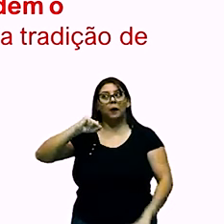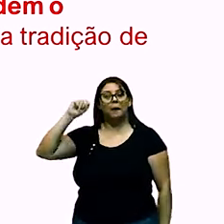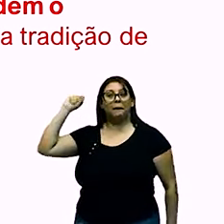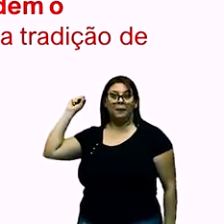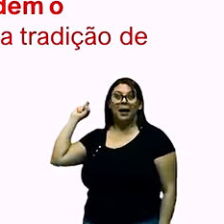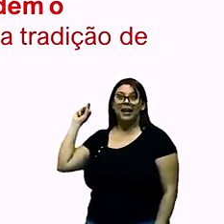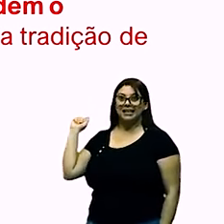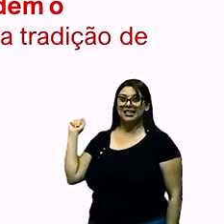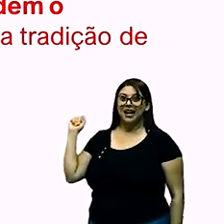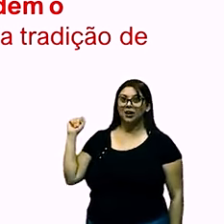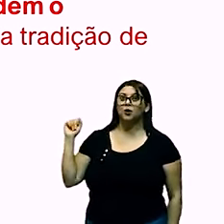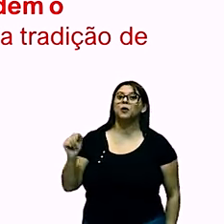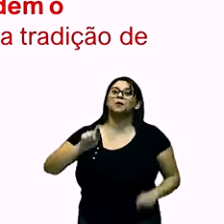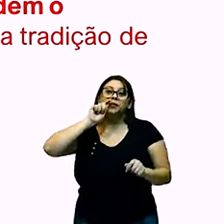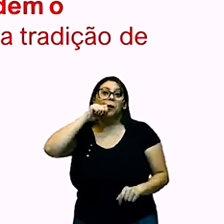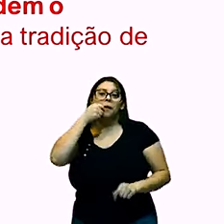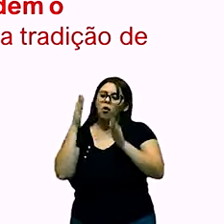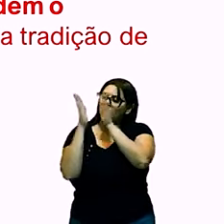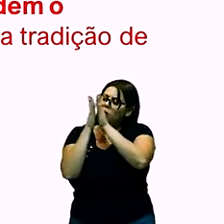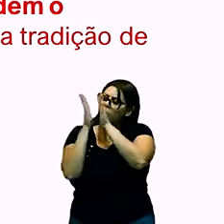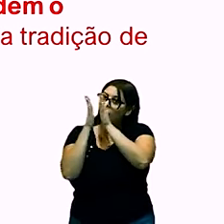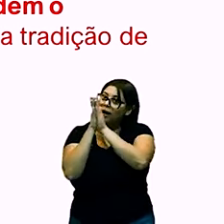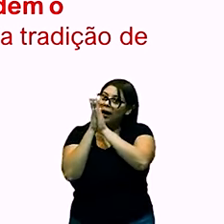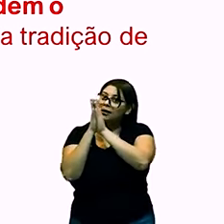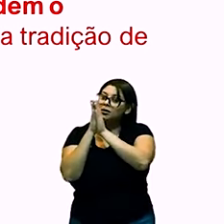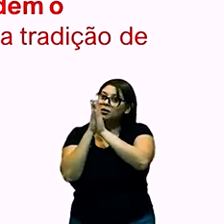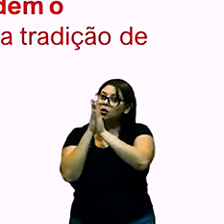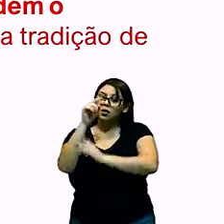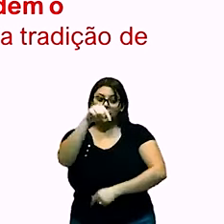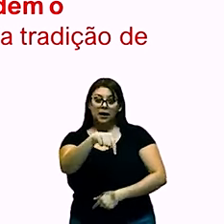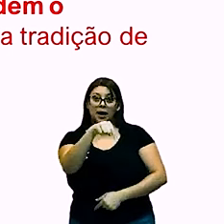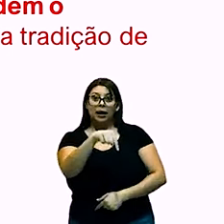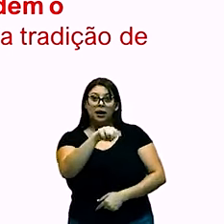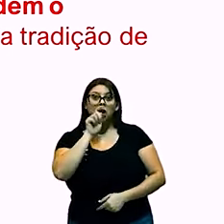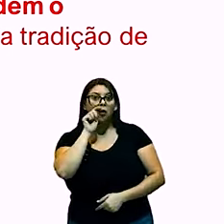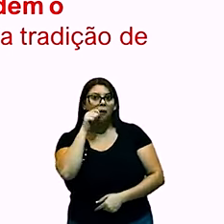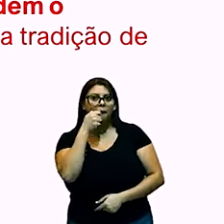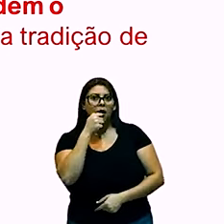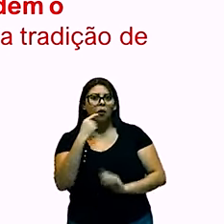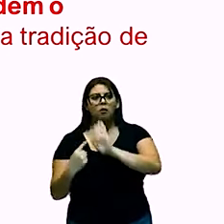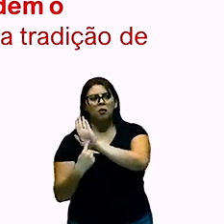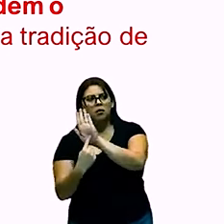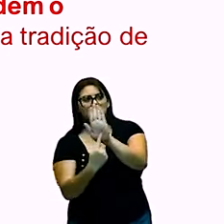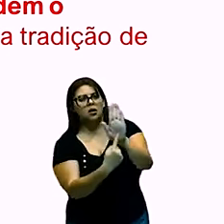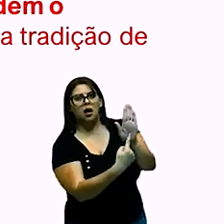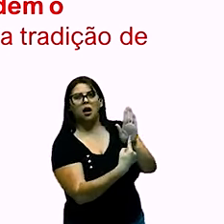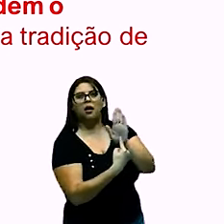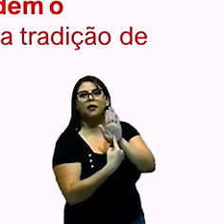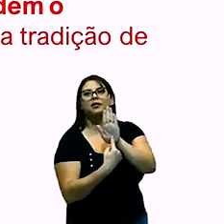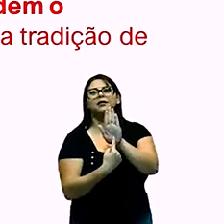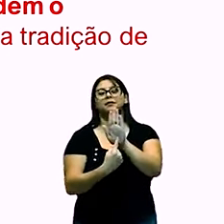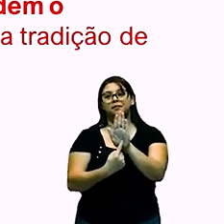era partido, é o que eu comia. Aqui tinha um pão grande, que era orado, representando toda a mesa, e eu orava pelo um pão, que eu comia um pão que não